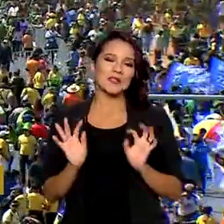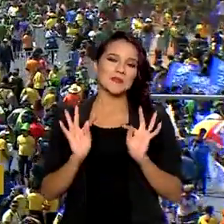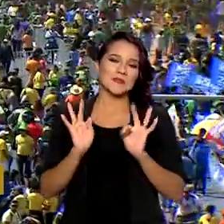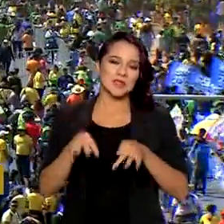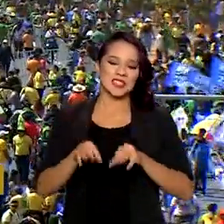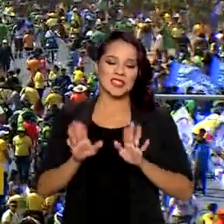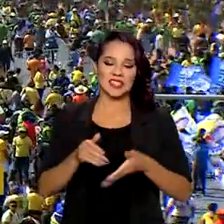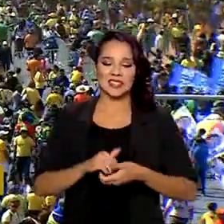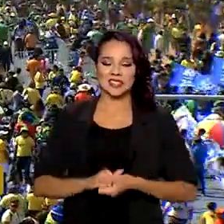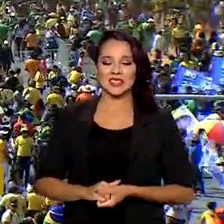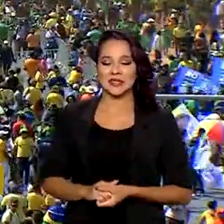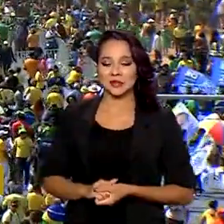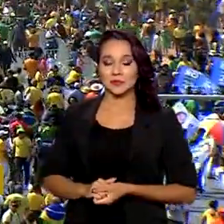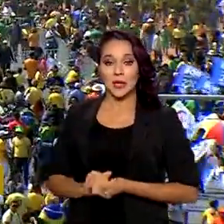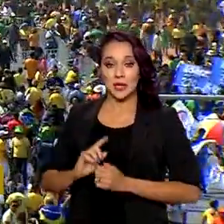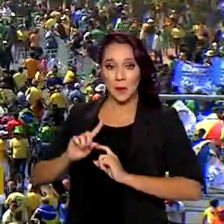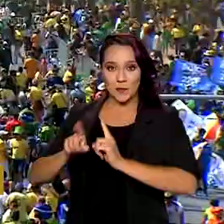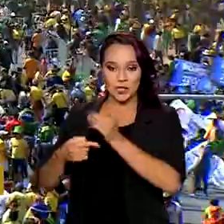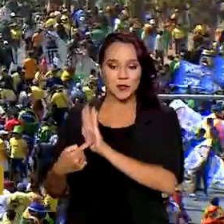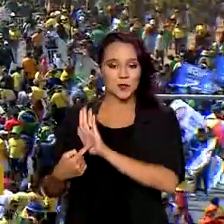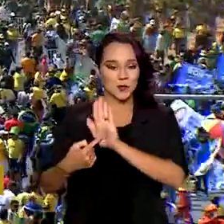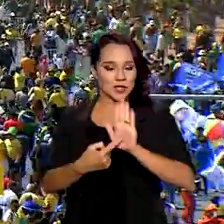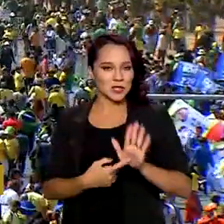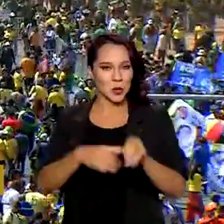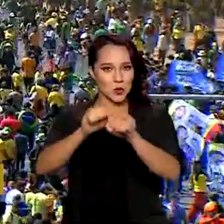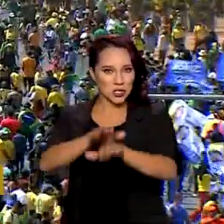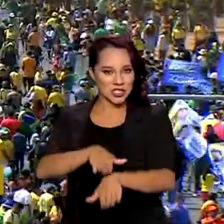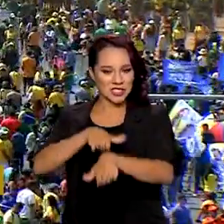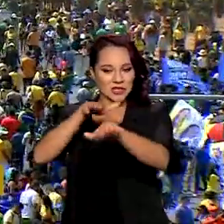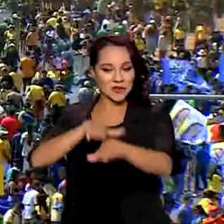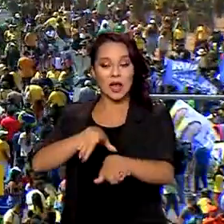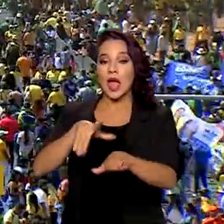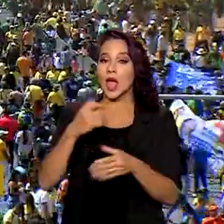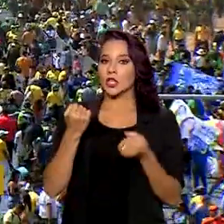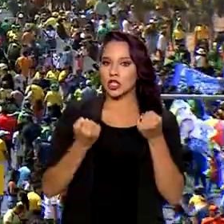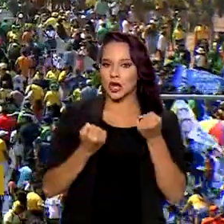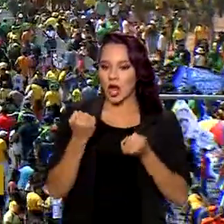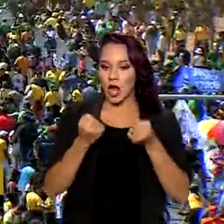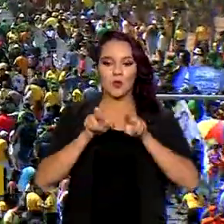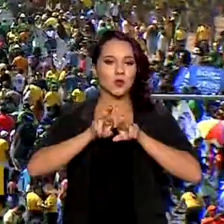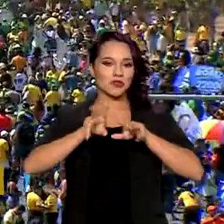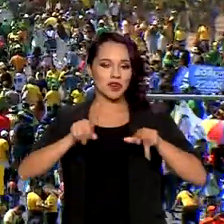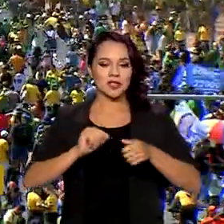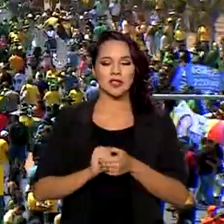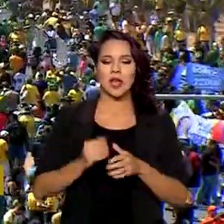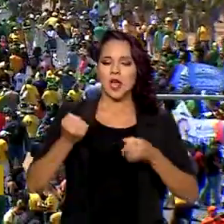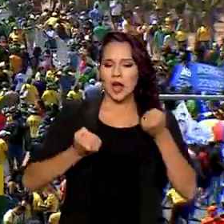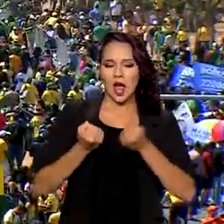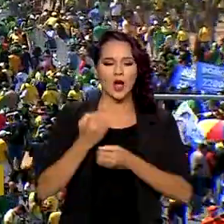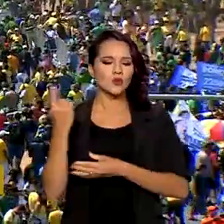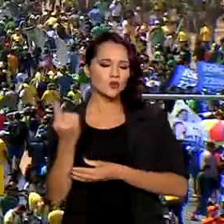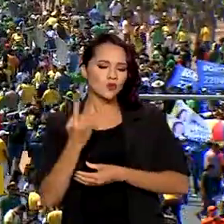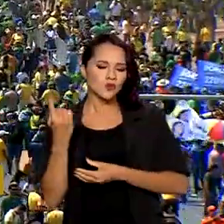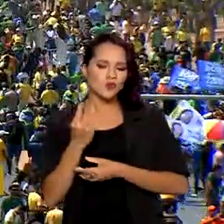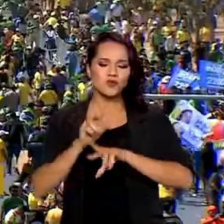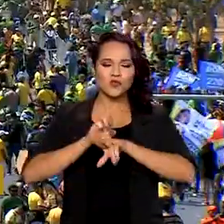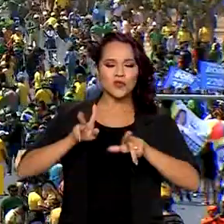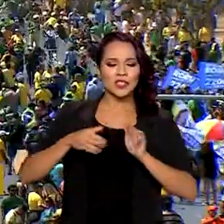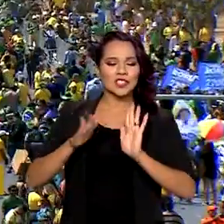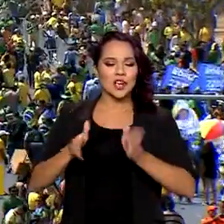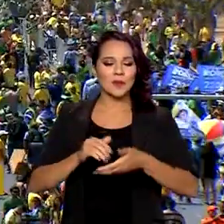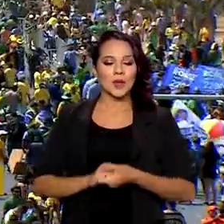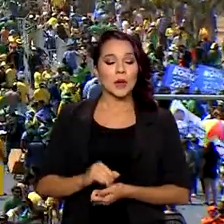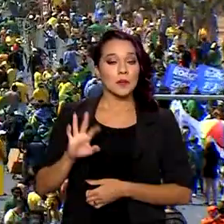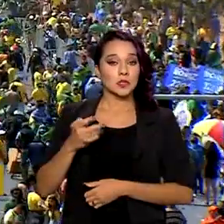Coronel Moraes? A próxima exibição agora do desfile é o desfile motorizado, então as viaturas já devem estar se preparando. A previsão é de cerca